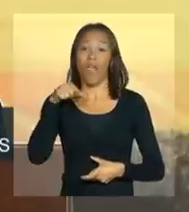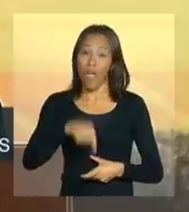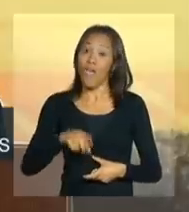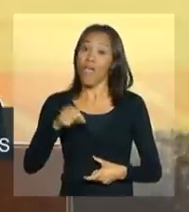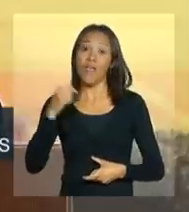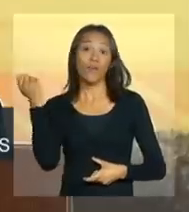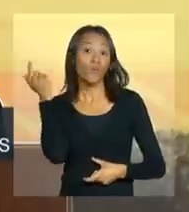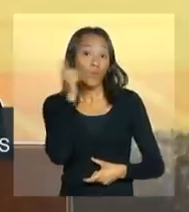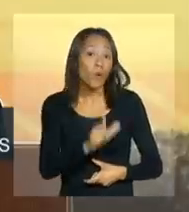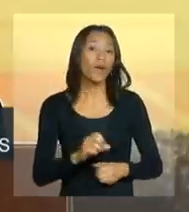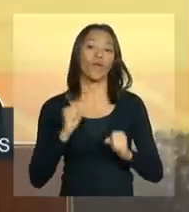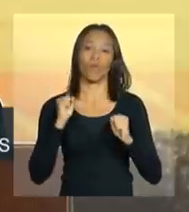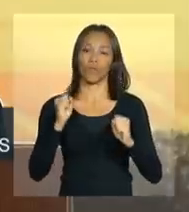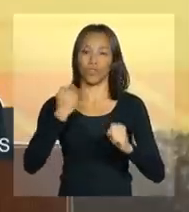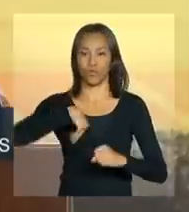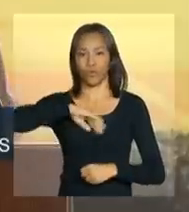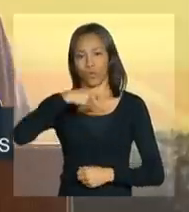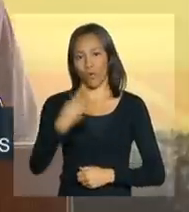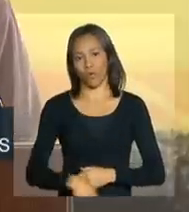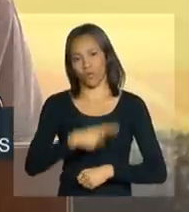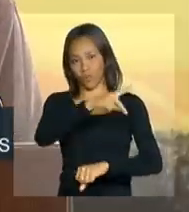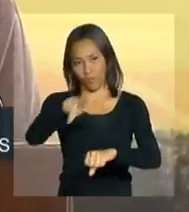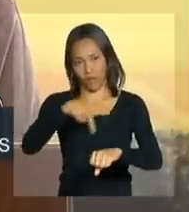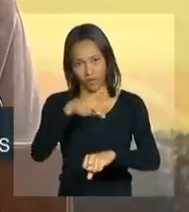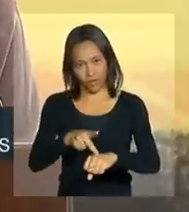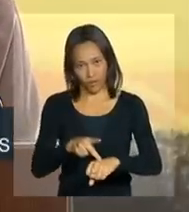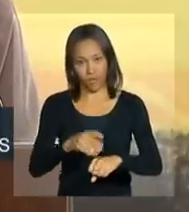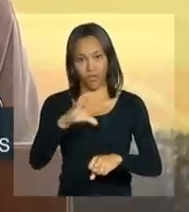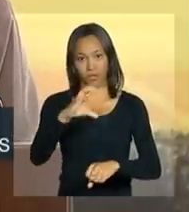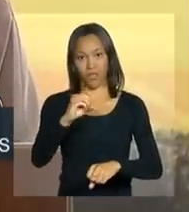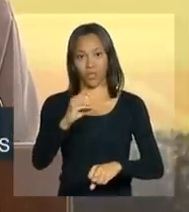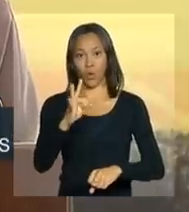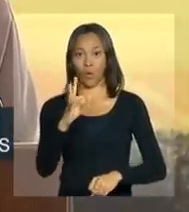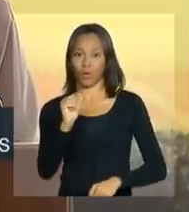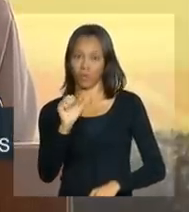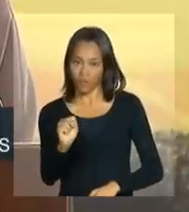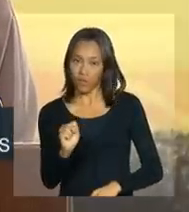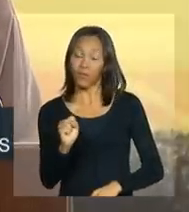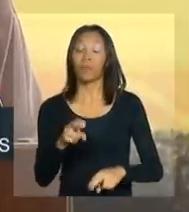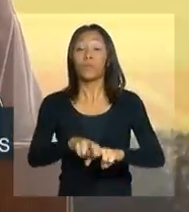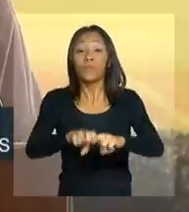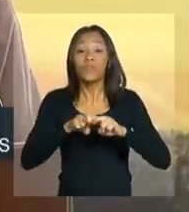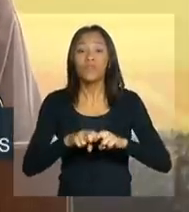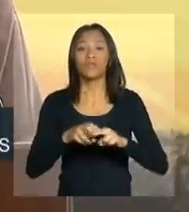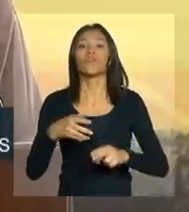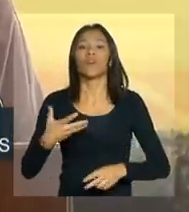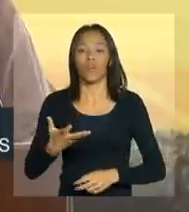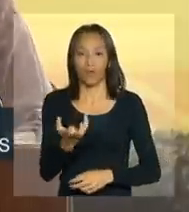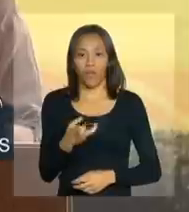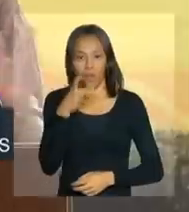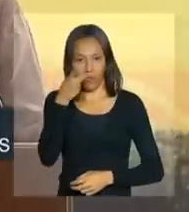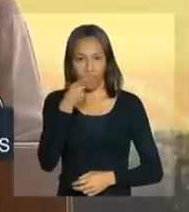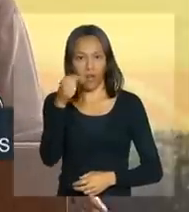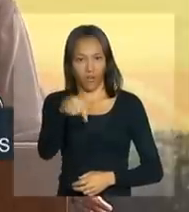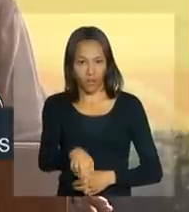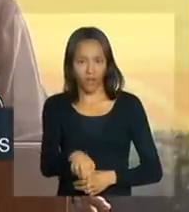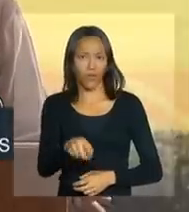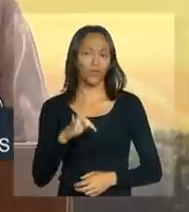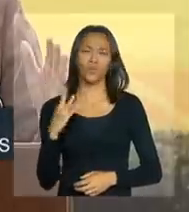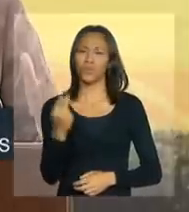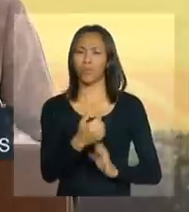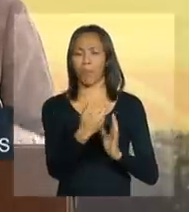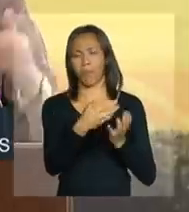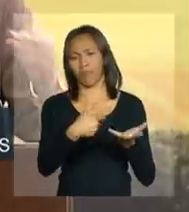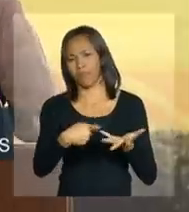conquistas de nosso país por isso eu quero dizer que com tudo isso